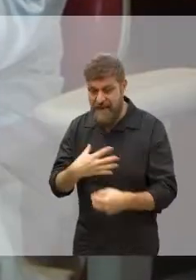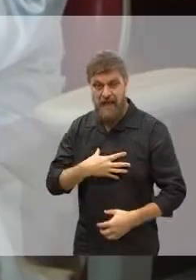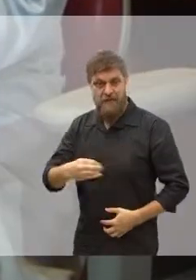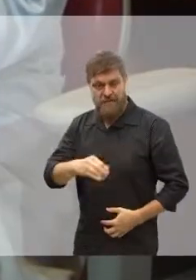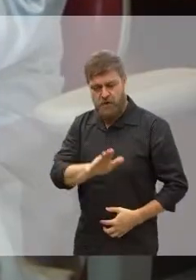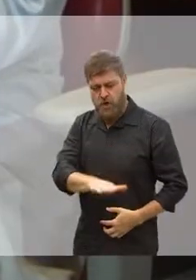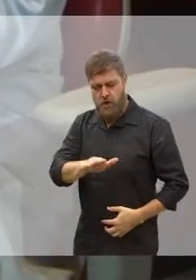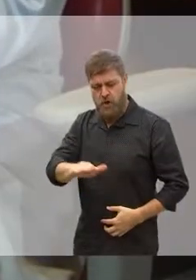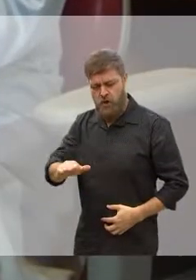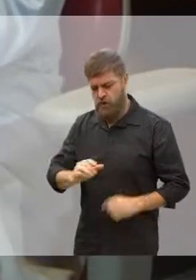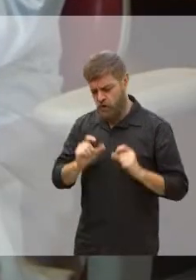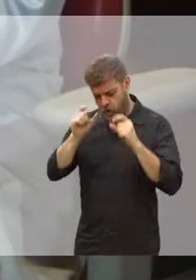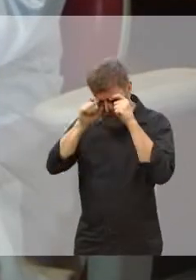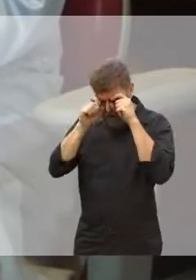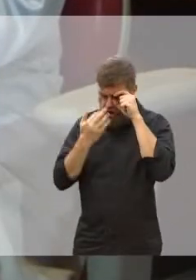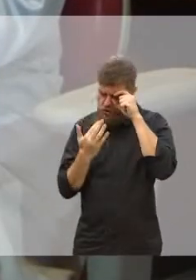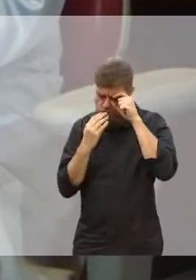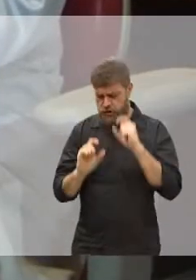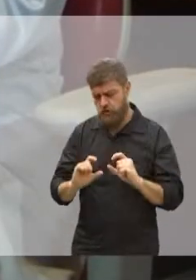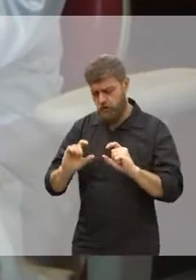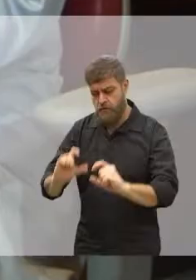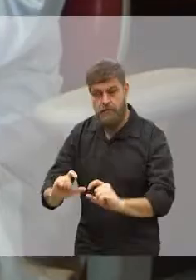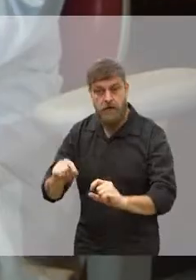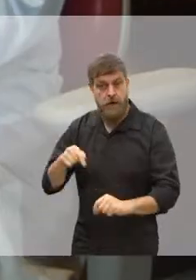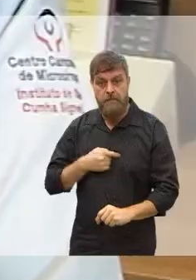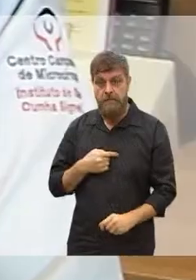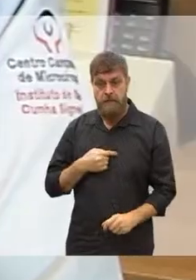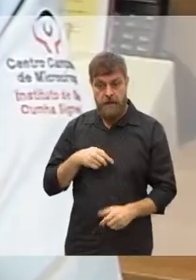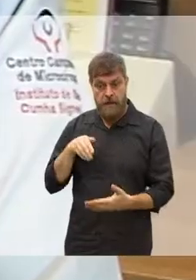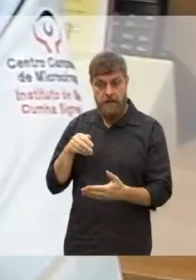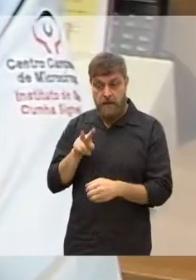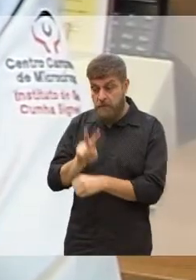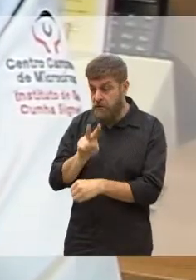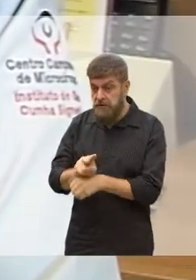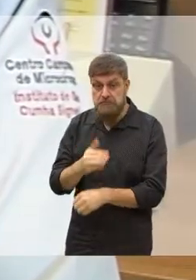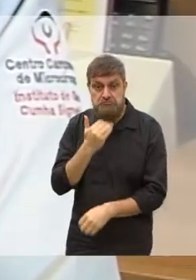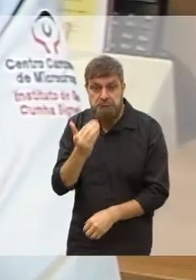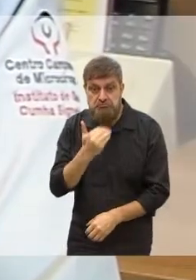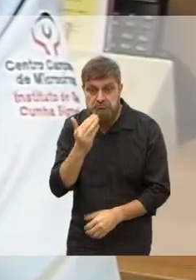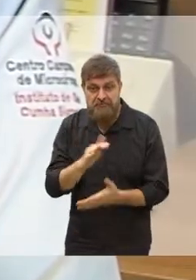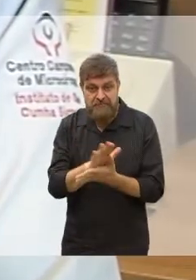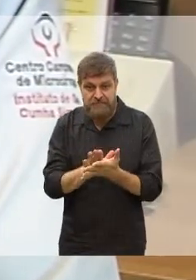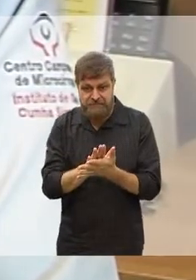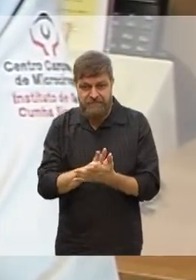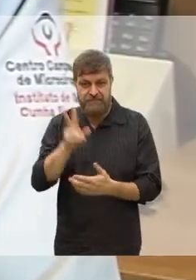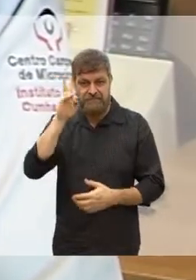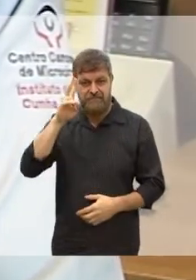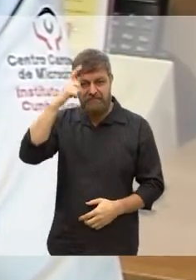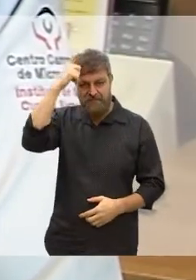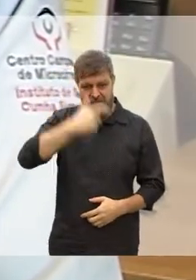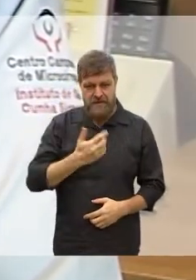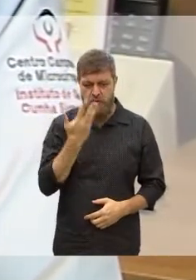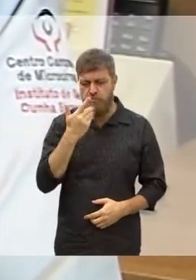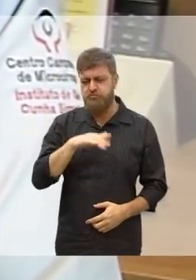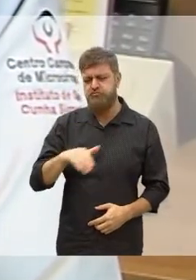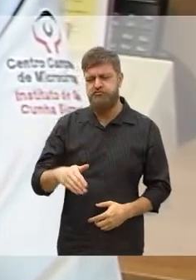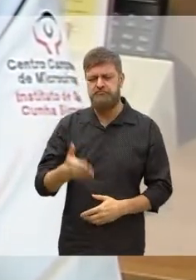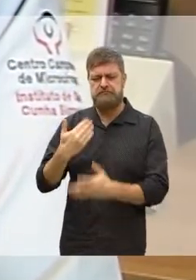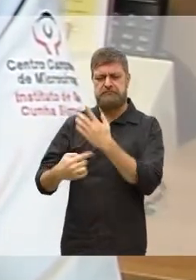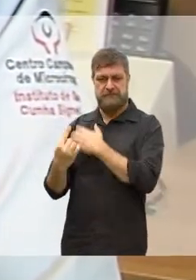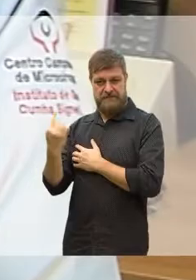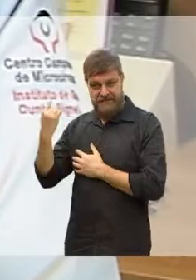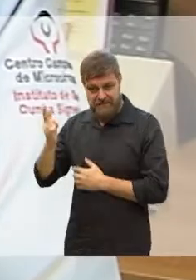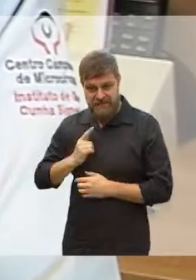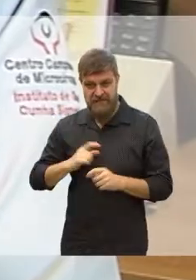um charminho aqueles óculos coloridinhos, mas também não tem proteção. Exato. E eu me lembro quando eu era criança, existiam uns óculos